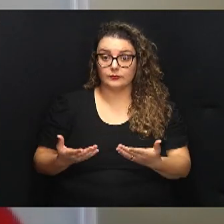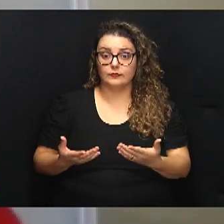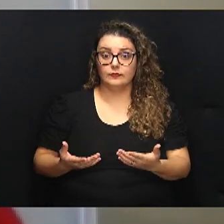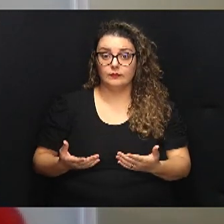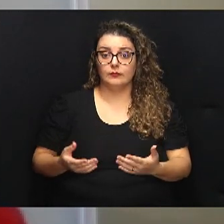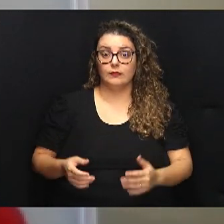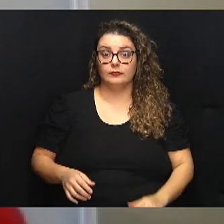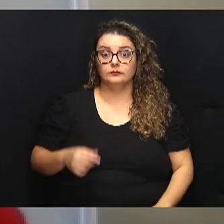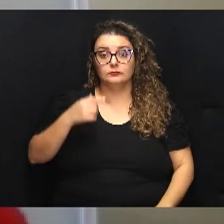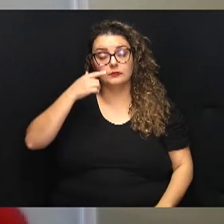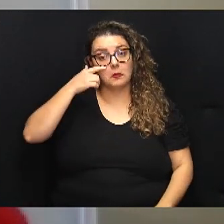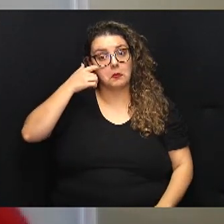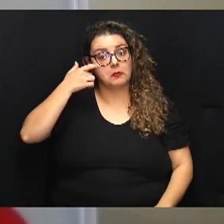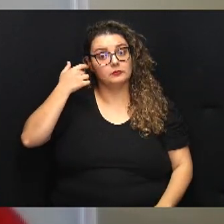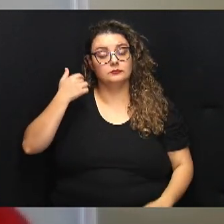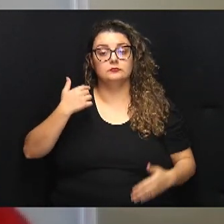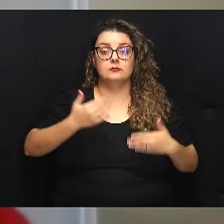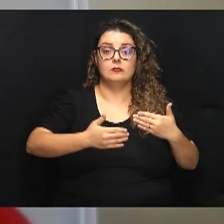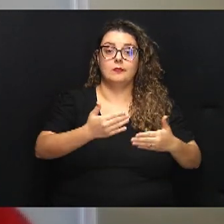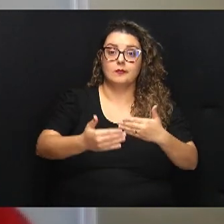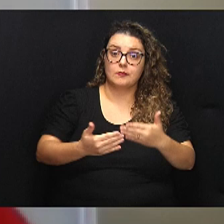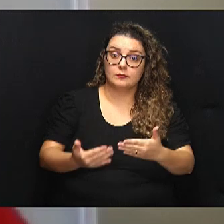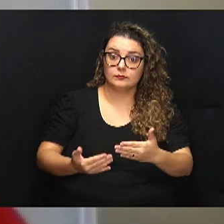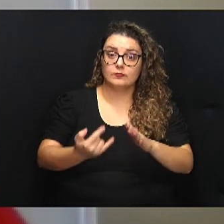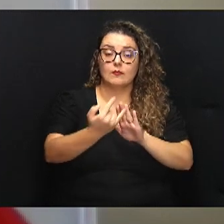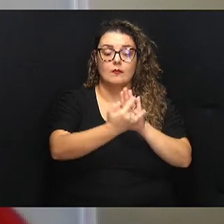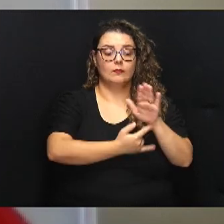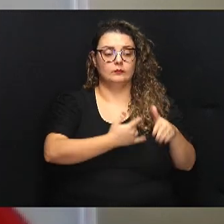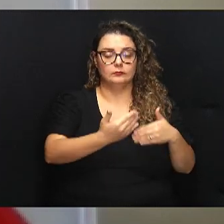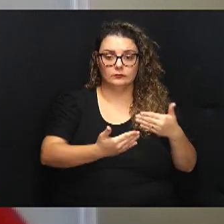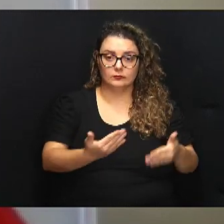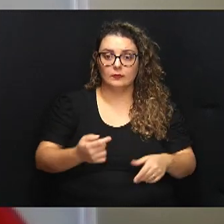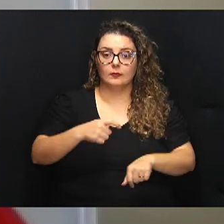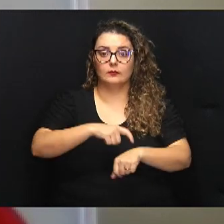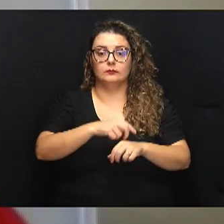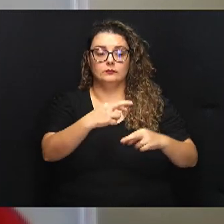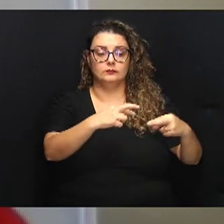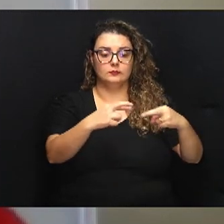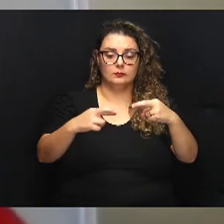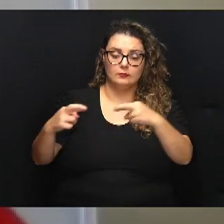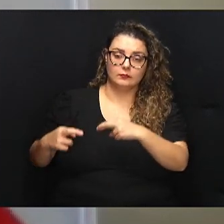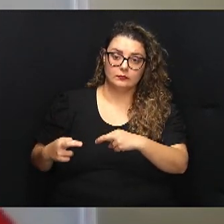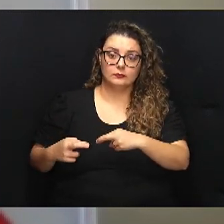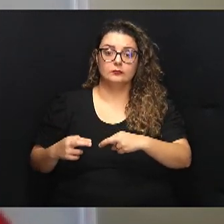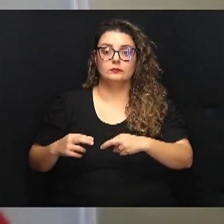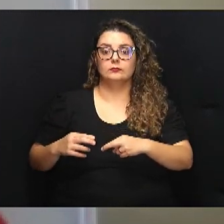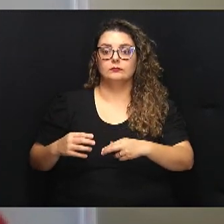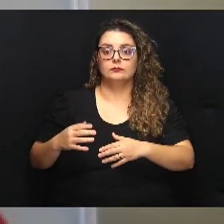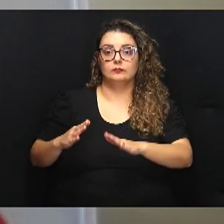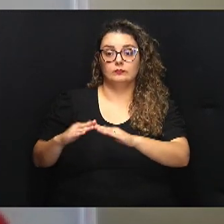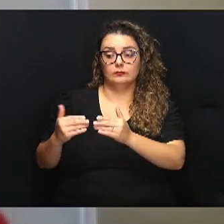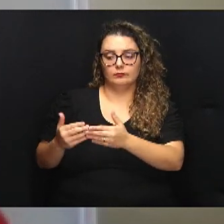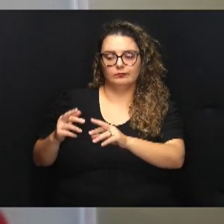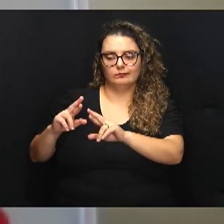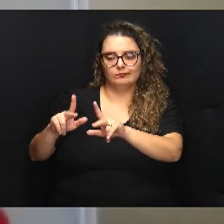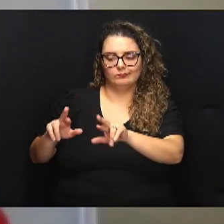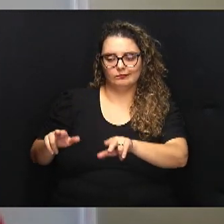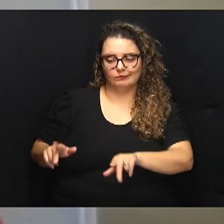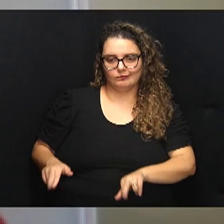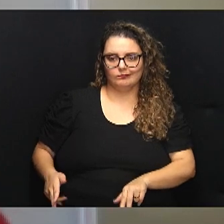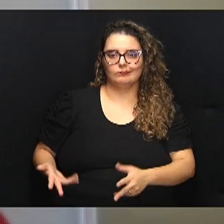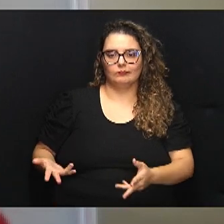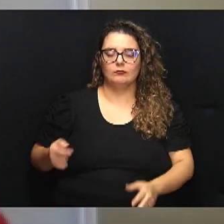a procedimentos de licenciamento, tempos de análise e requisitos diferentes. Isso é